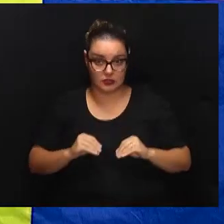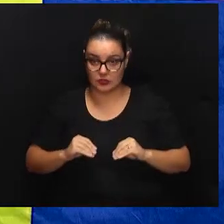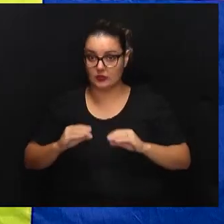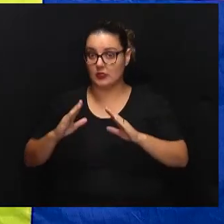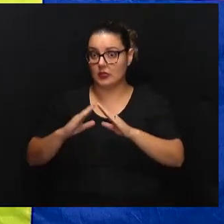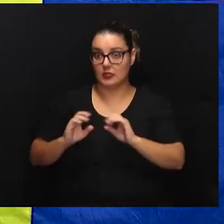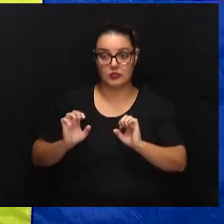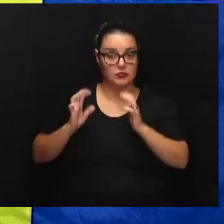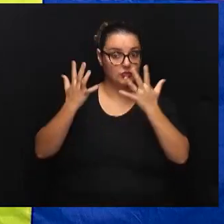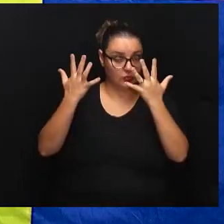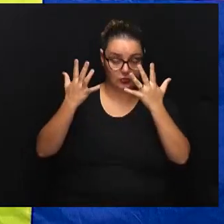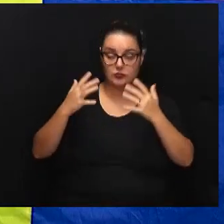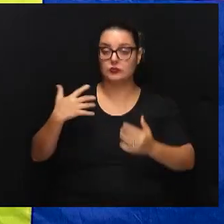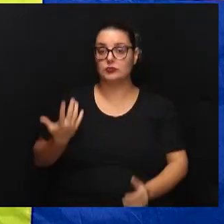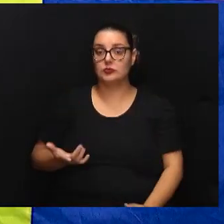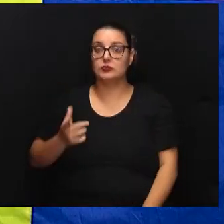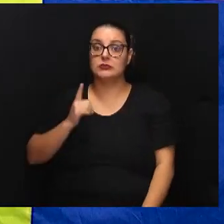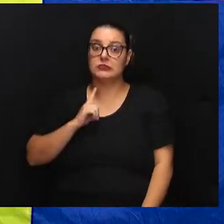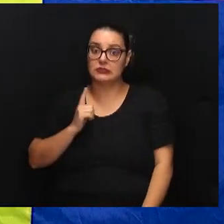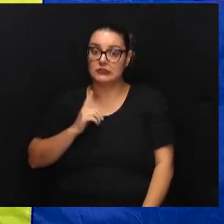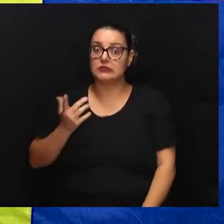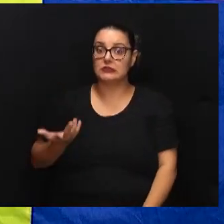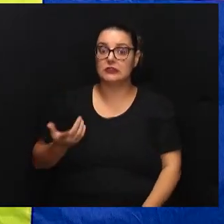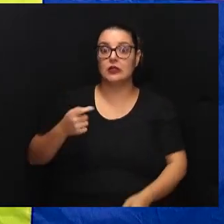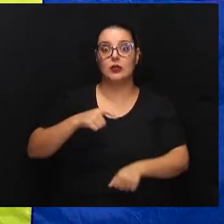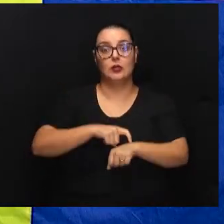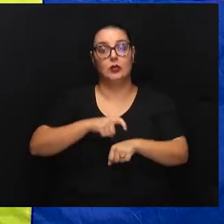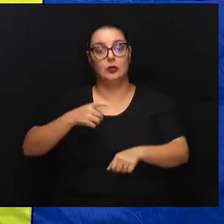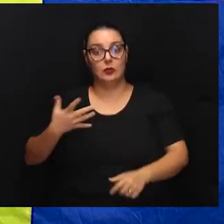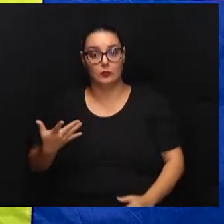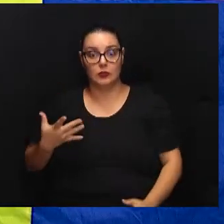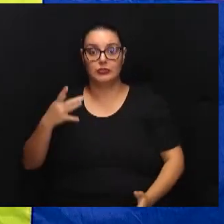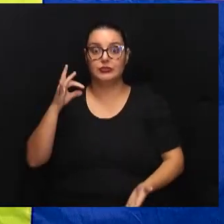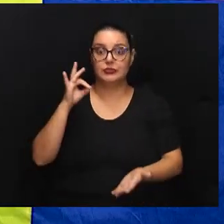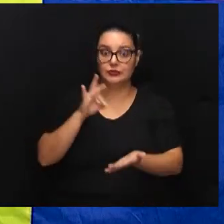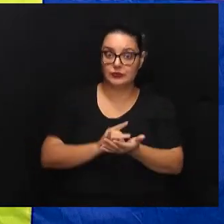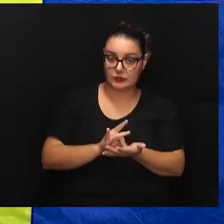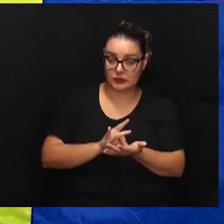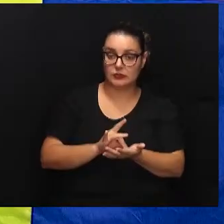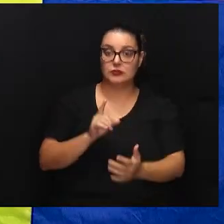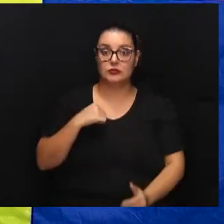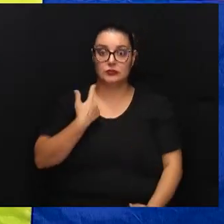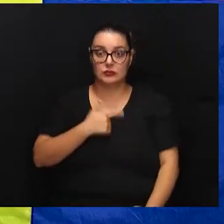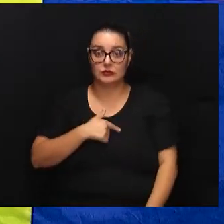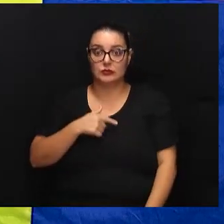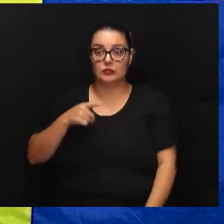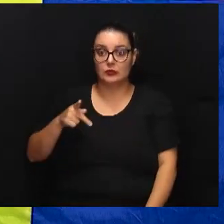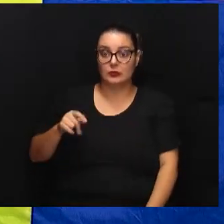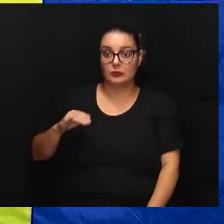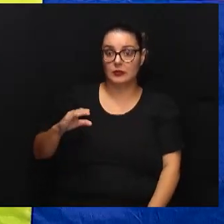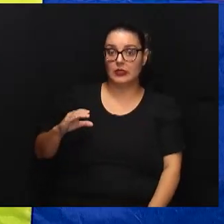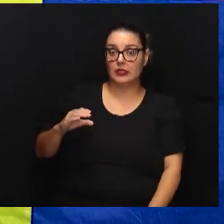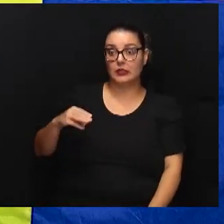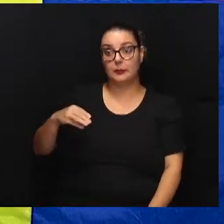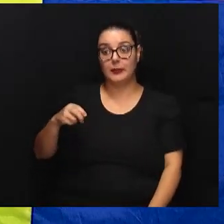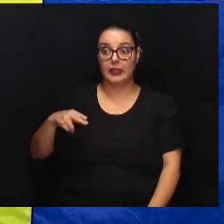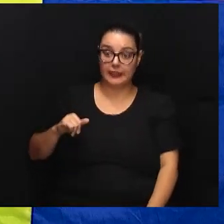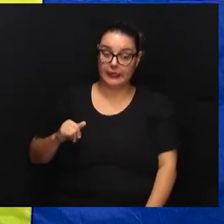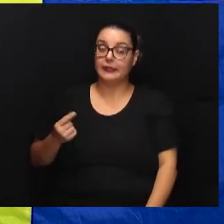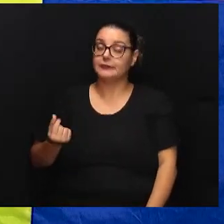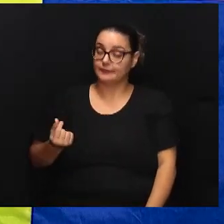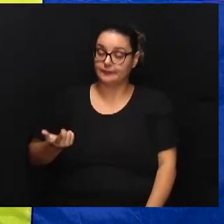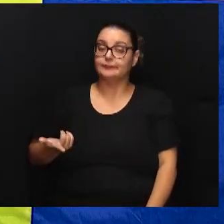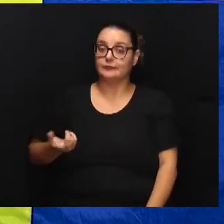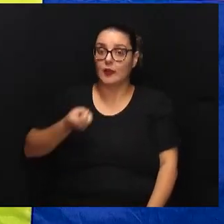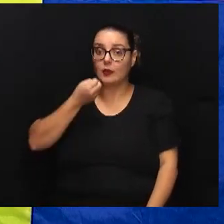um momento, né, de fato, onde o nosso Pink Money vale muito. Mas o reconhecimento de que nós somos importantes, de que essa